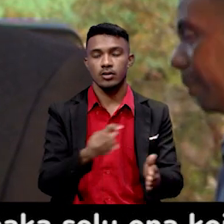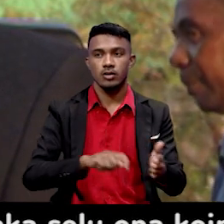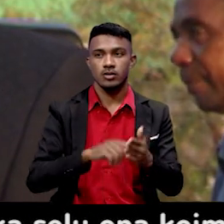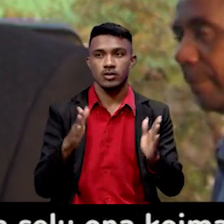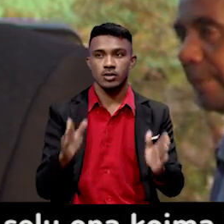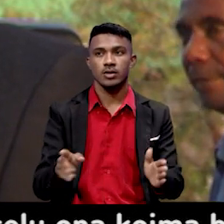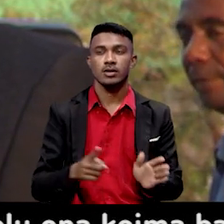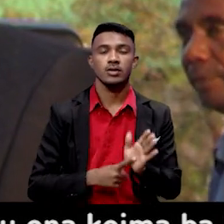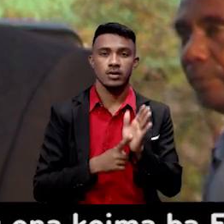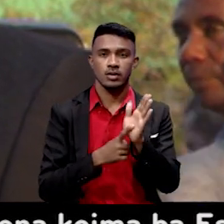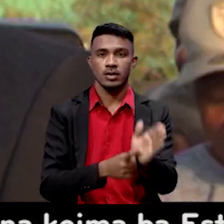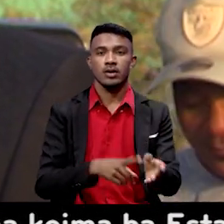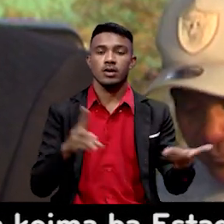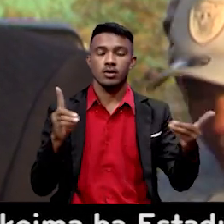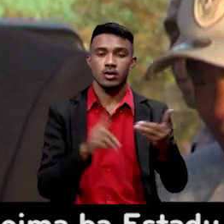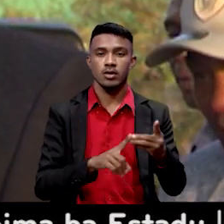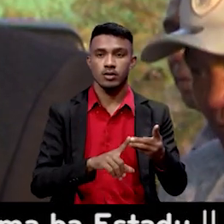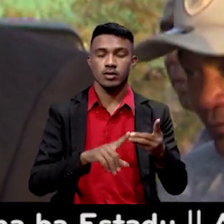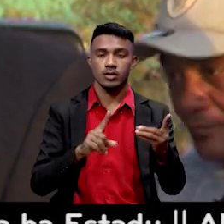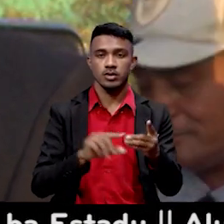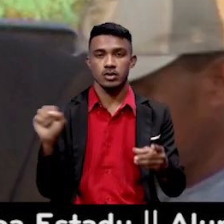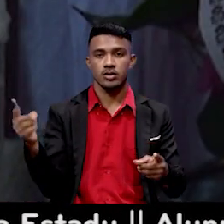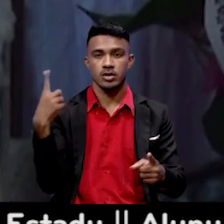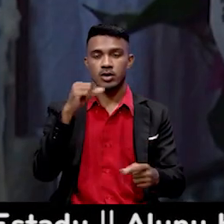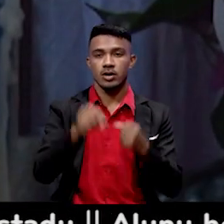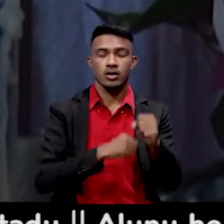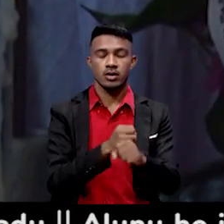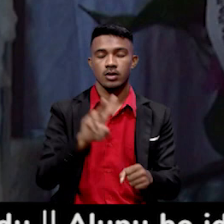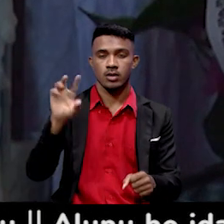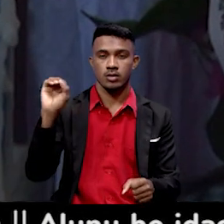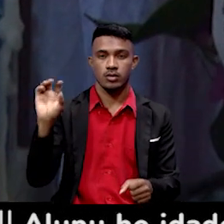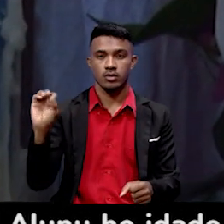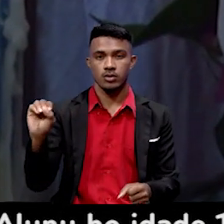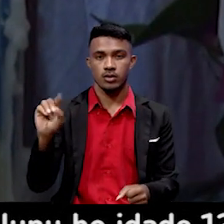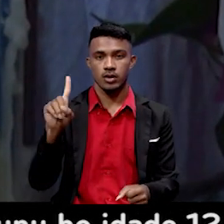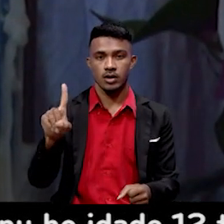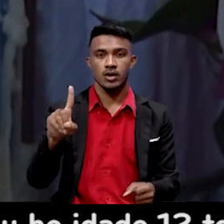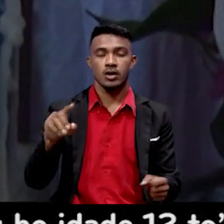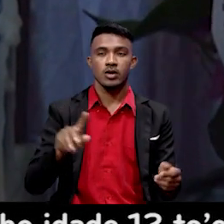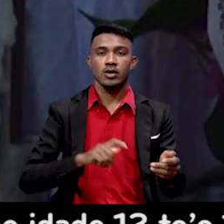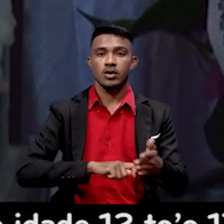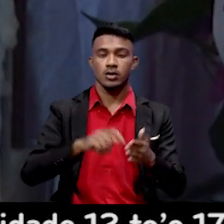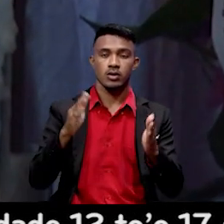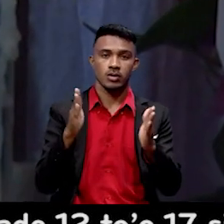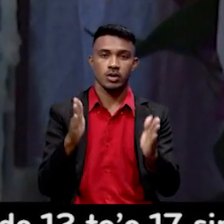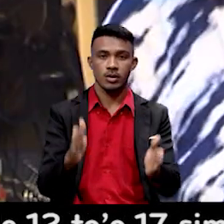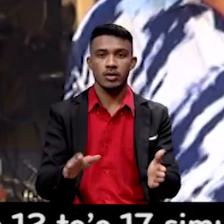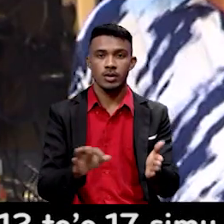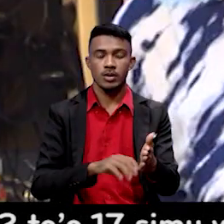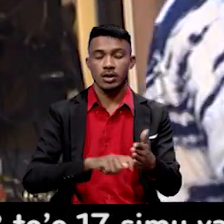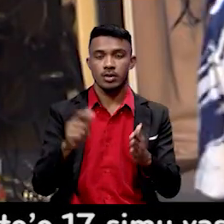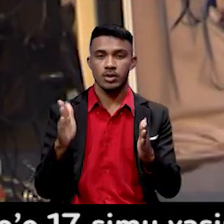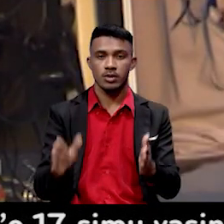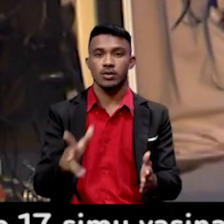Makanesan, iha lorong Sanu Resing Ida Fulan Fevereiro Tinang Rimu Ida, tuir curso Lingua Portuguesa. Lorong Ronu Resin 5 Fulan Mayu Tinang Rimu Rua